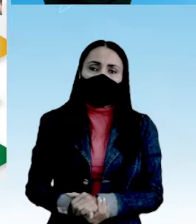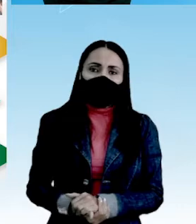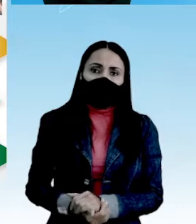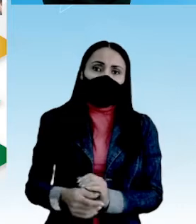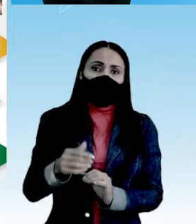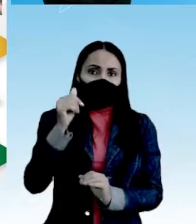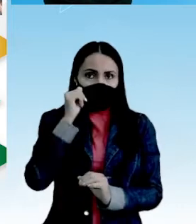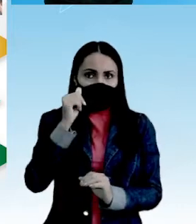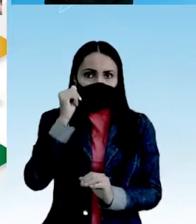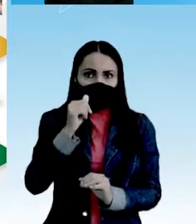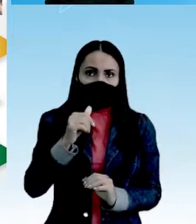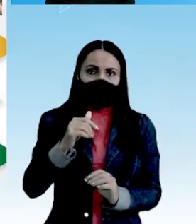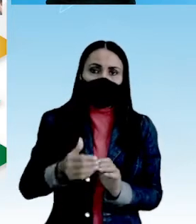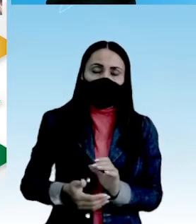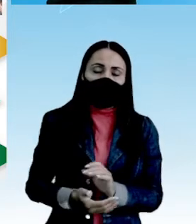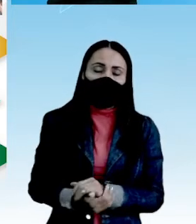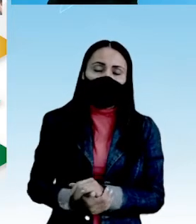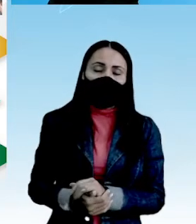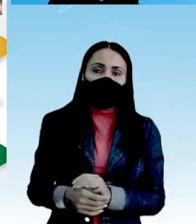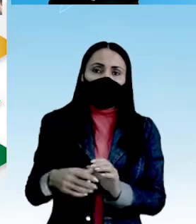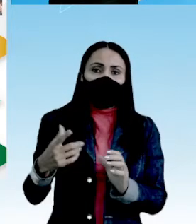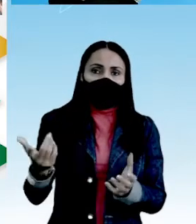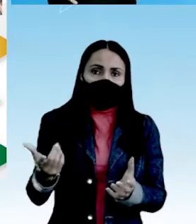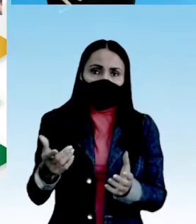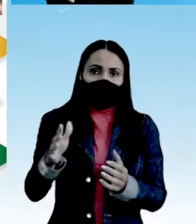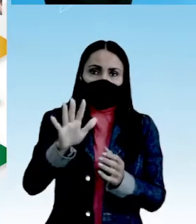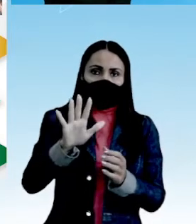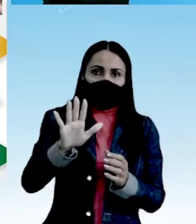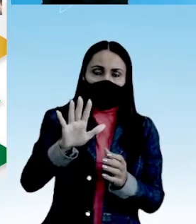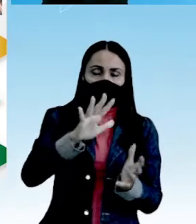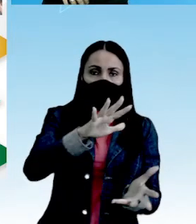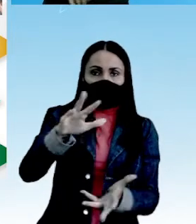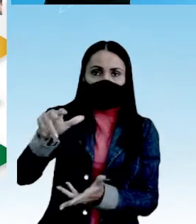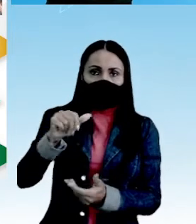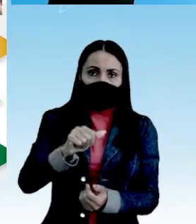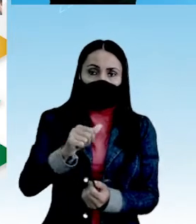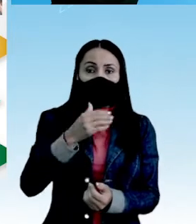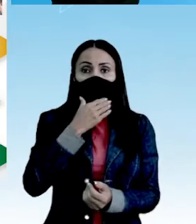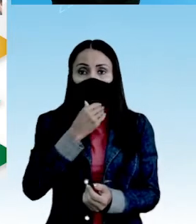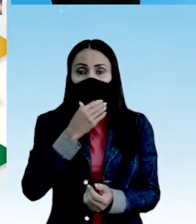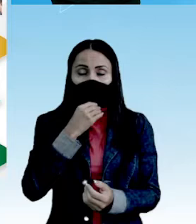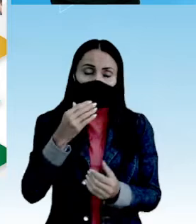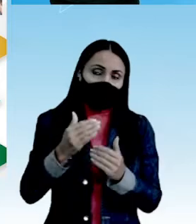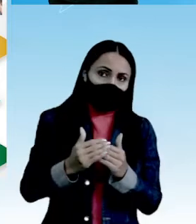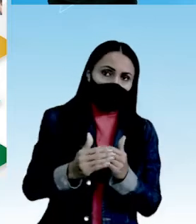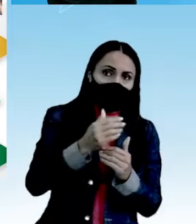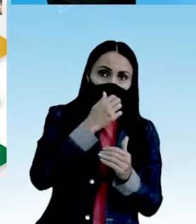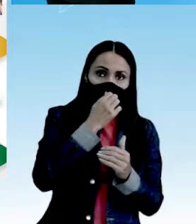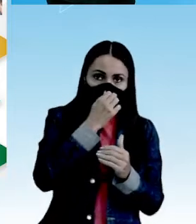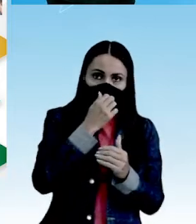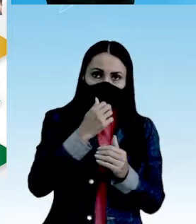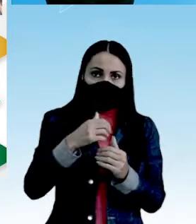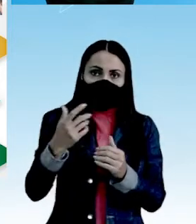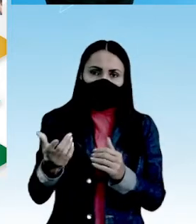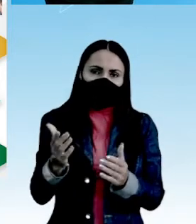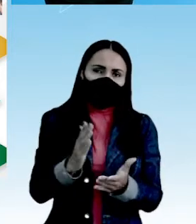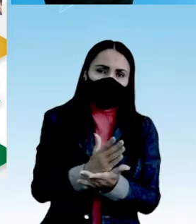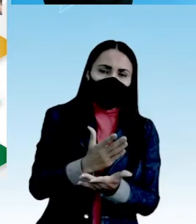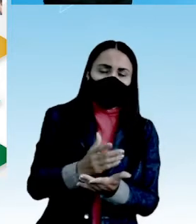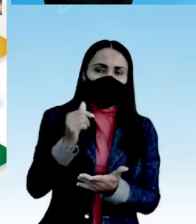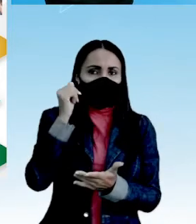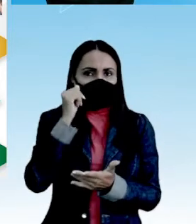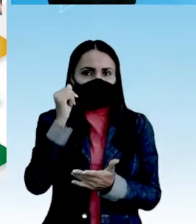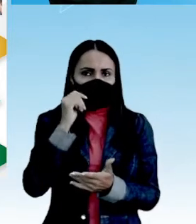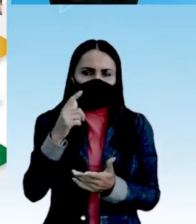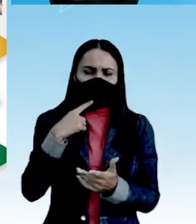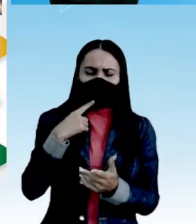mulheres, esse era um universo bem masculino, né, a princípio, e às vezes algumas artistas até se queixam